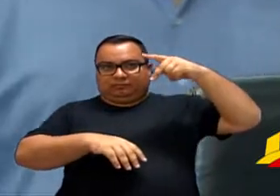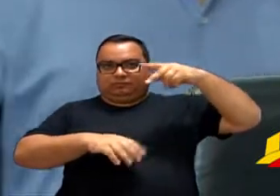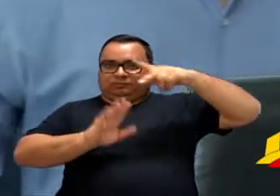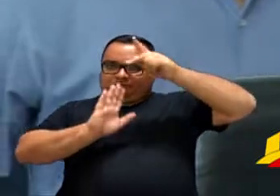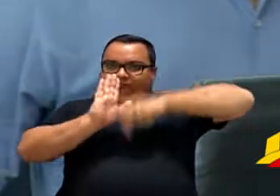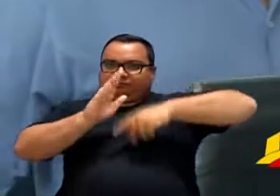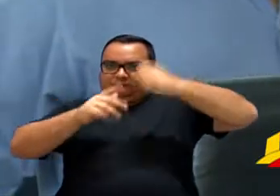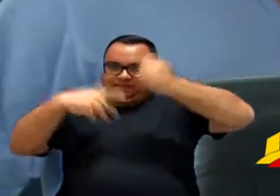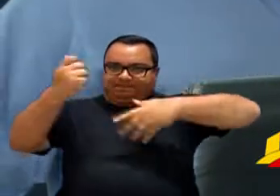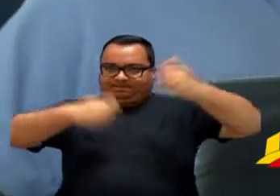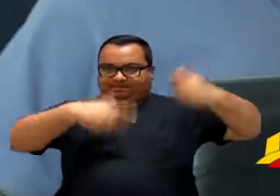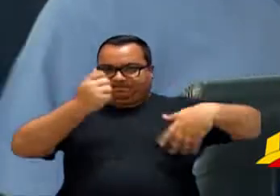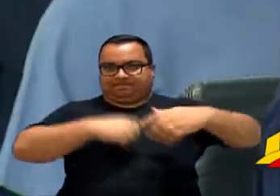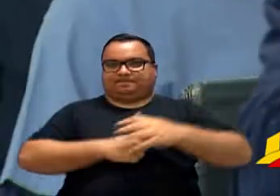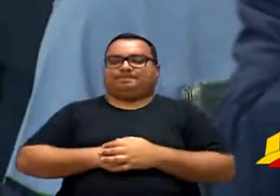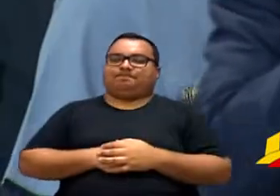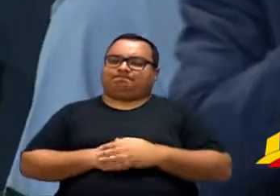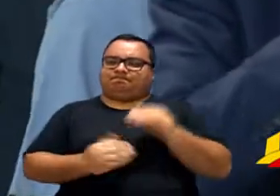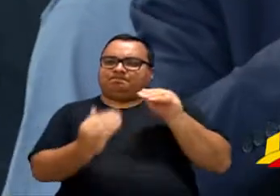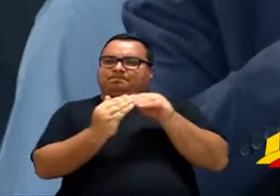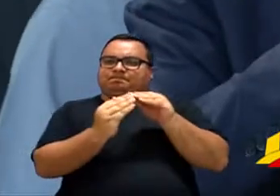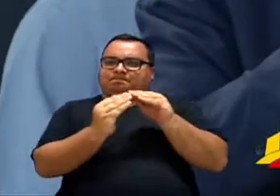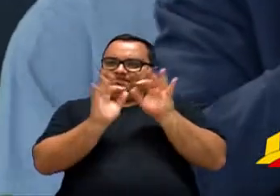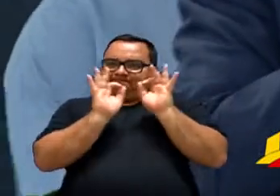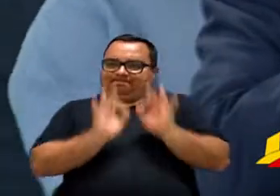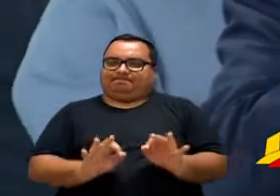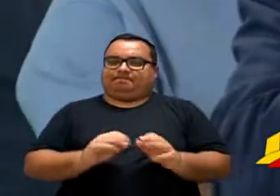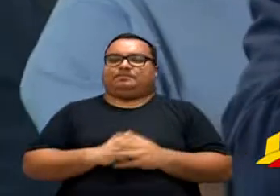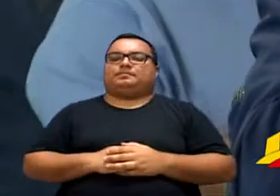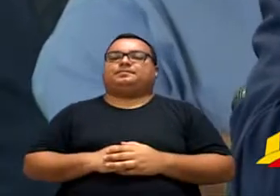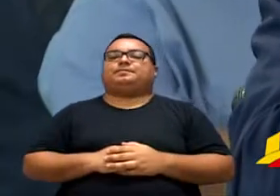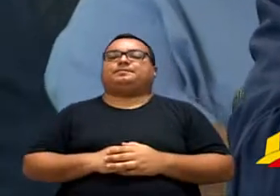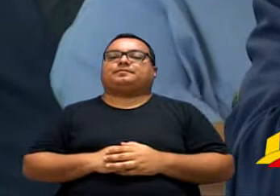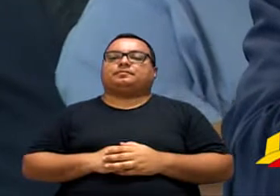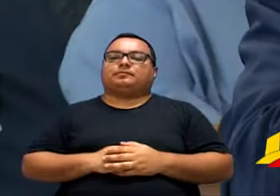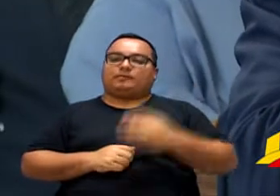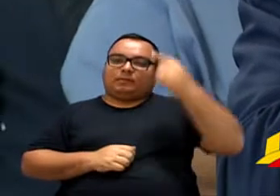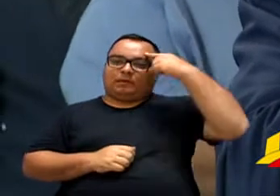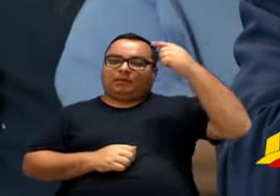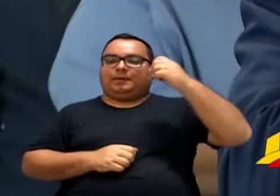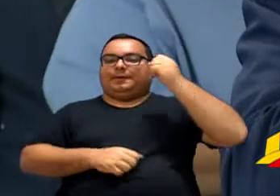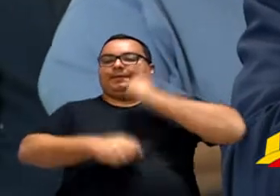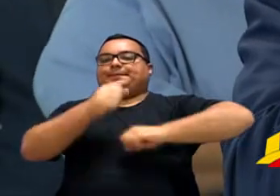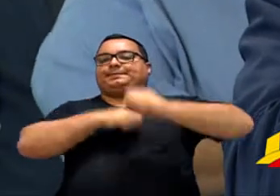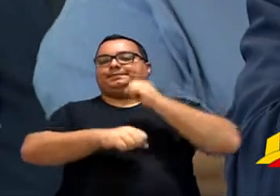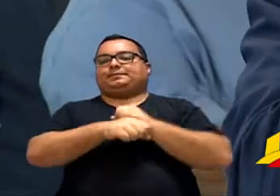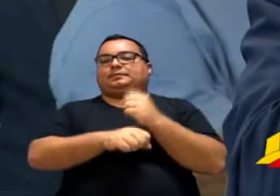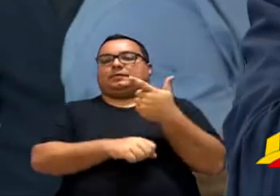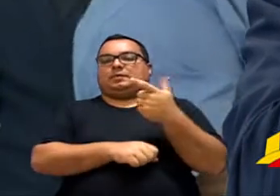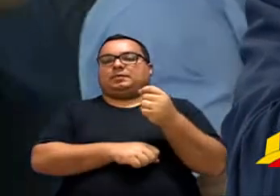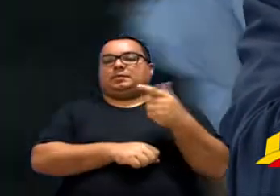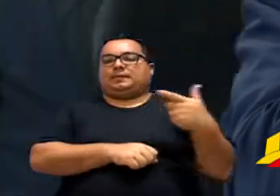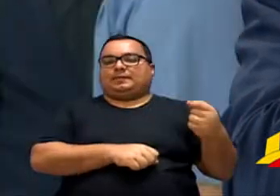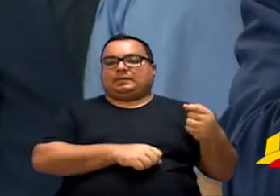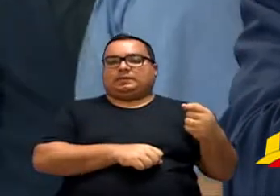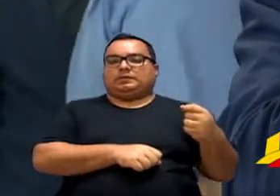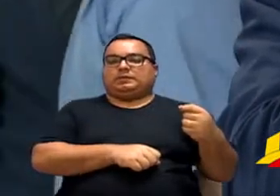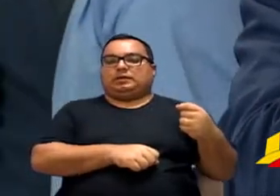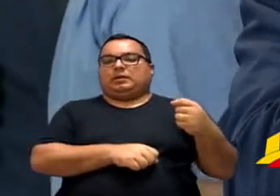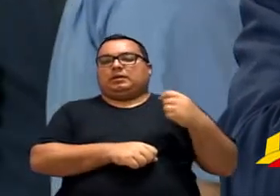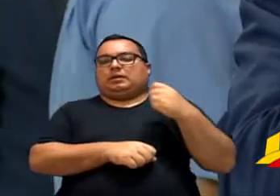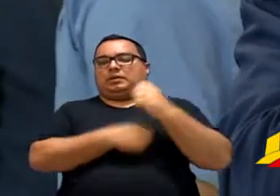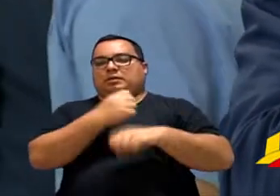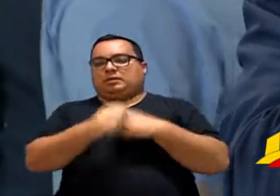tá corretíssimo até porque no em 2021 2020 2021 eu fui vereador que mais